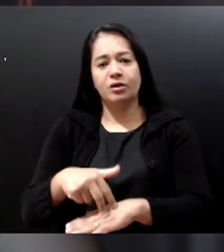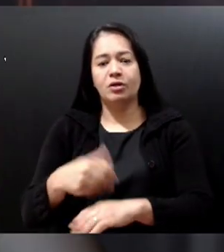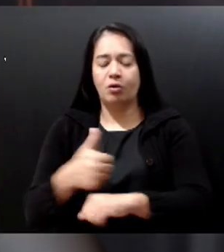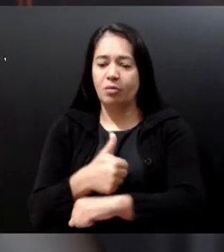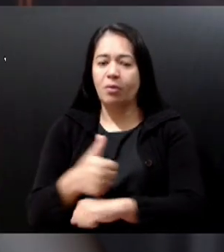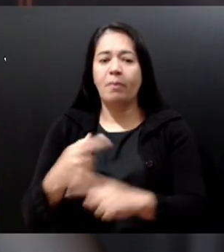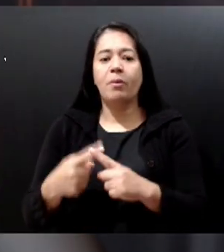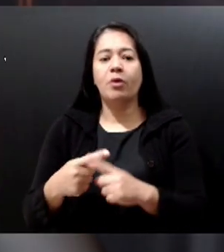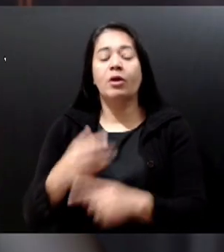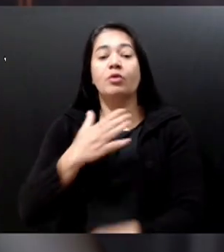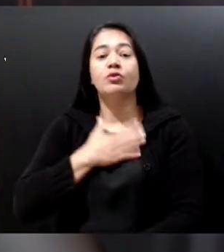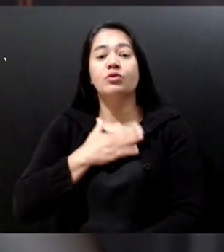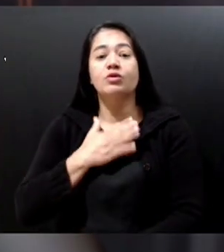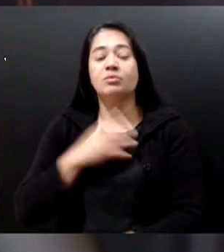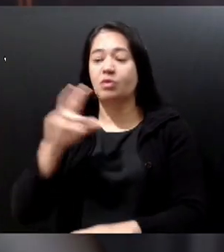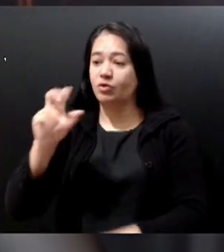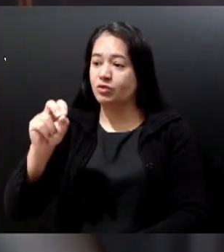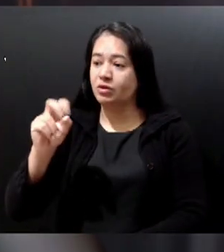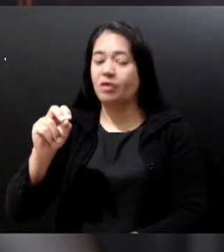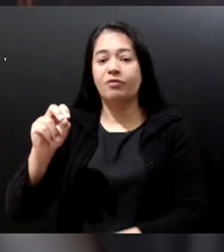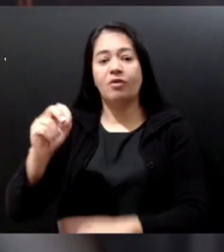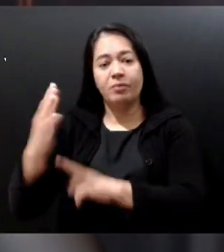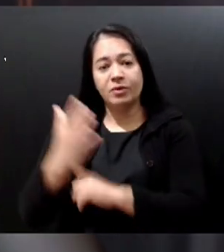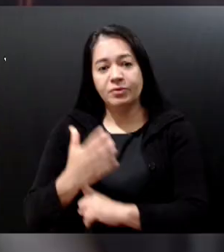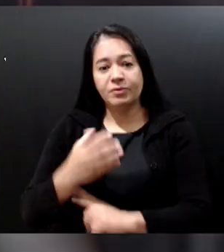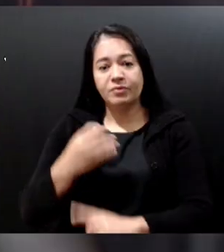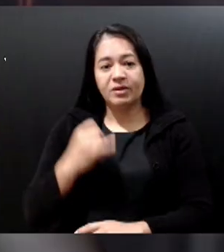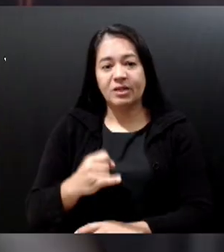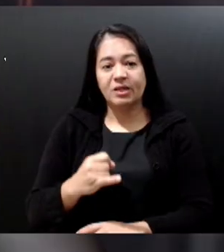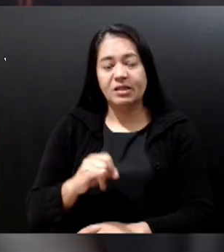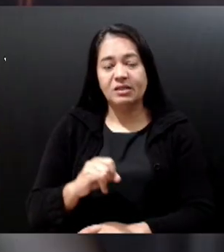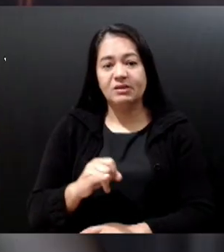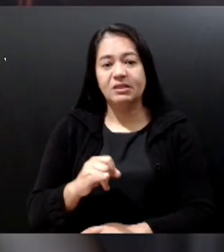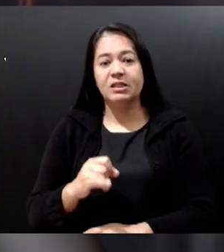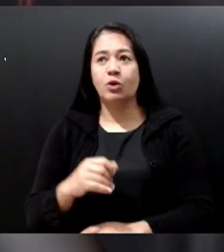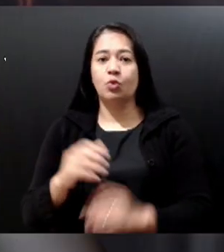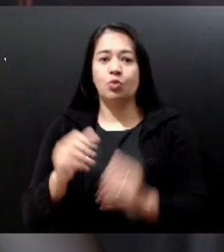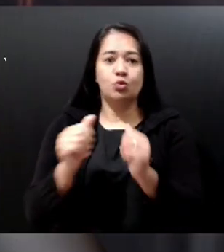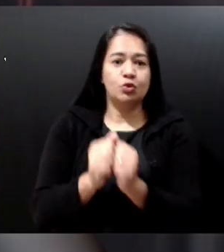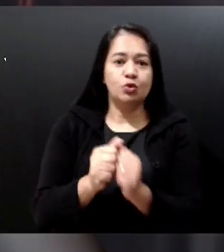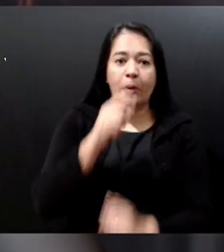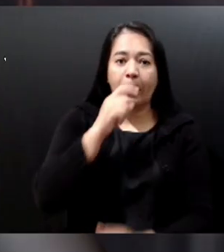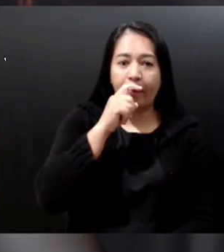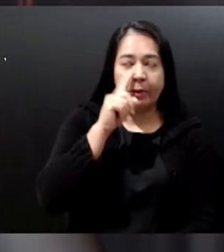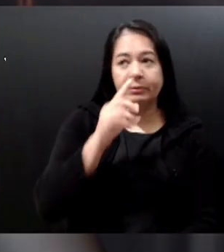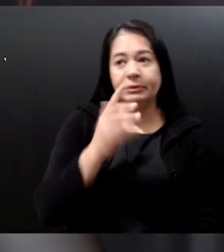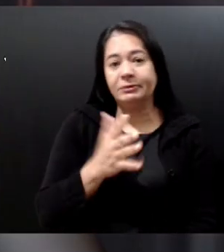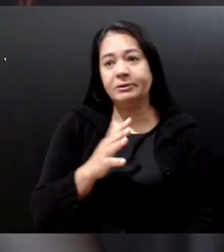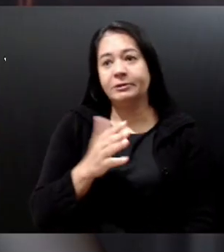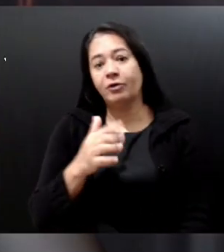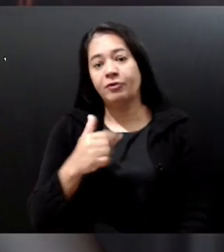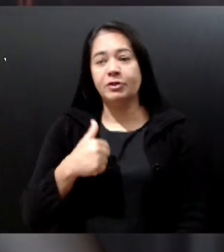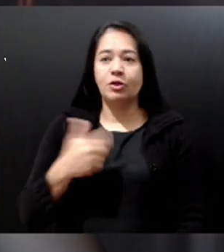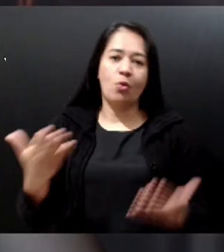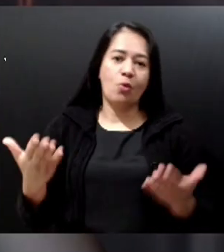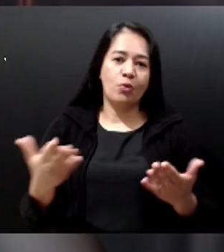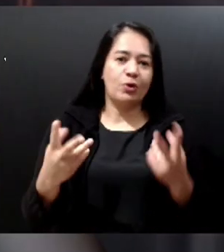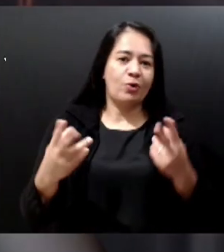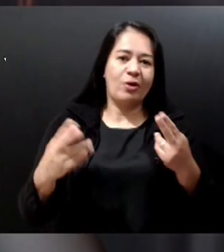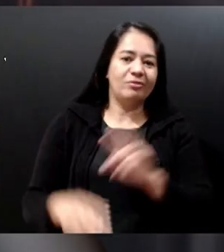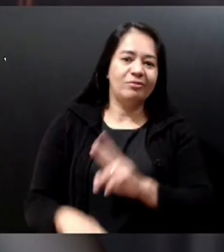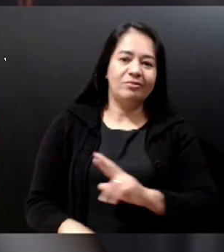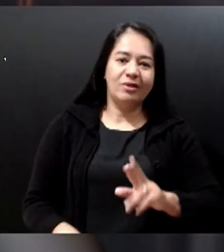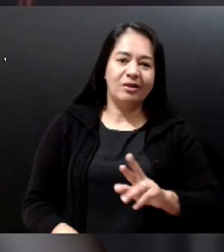avós fizeram isso por mim. Talvez se eu tivesse com os meus pais, eu não teria hoje, estaria no lugar onde